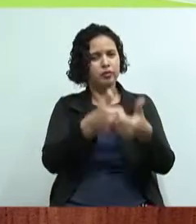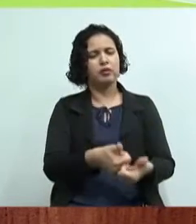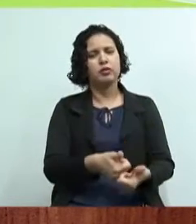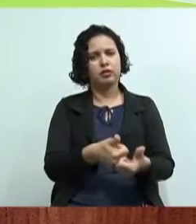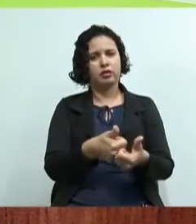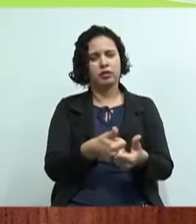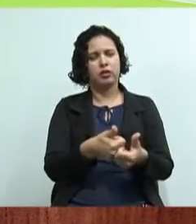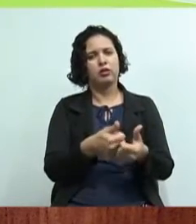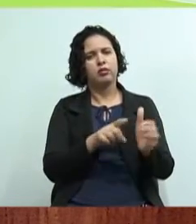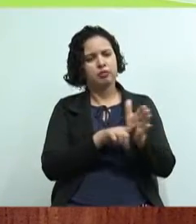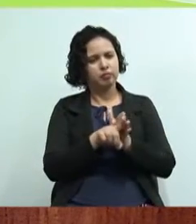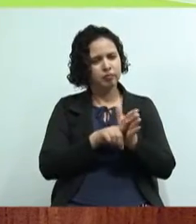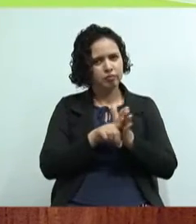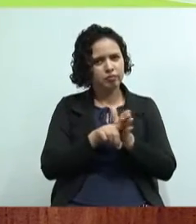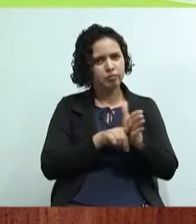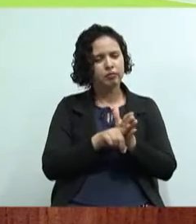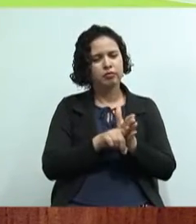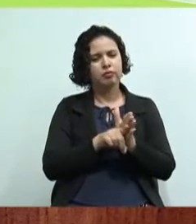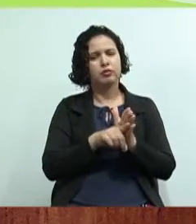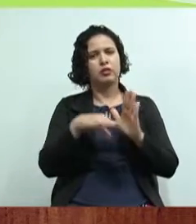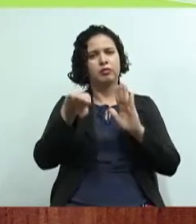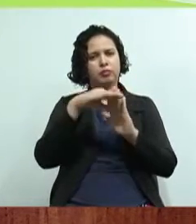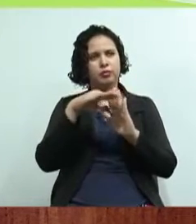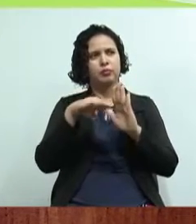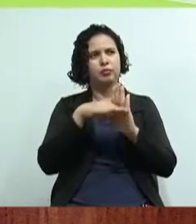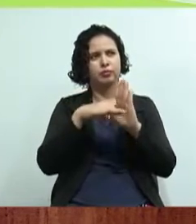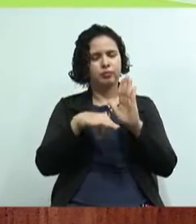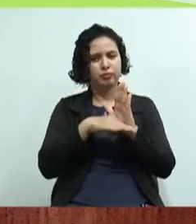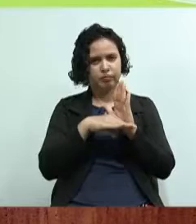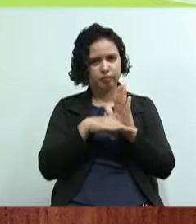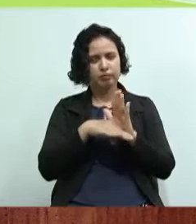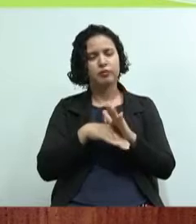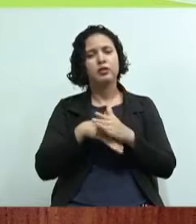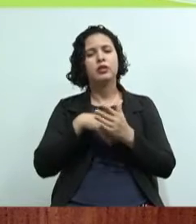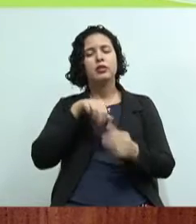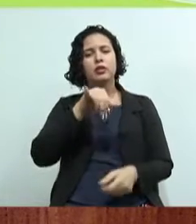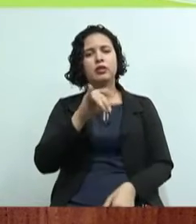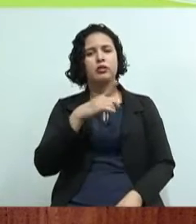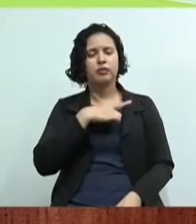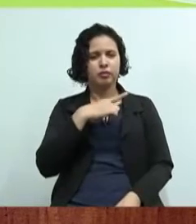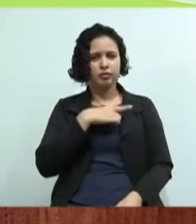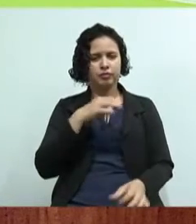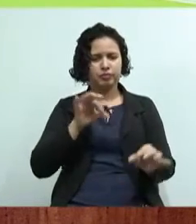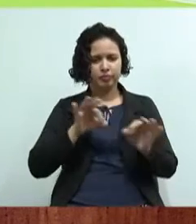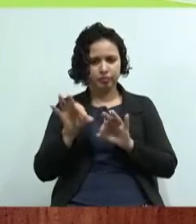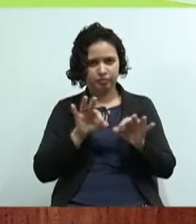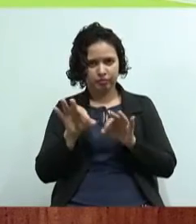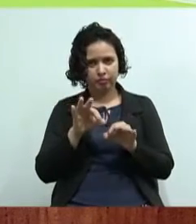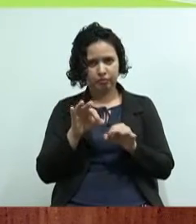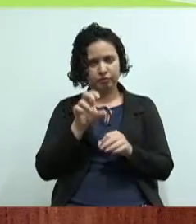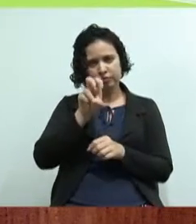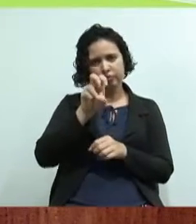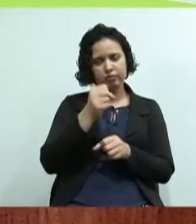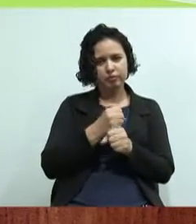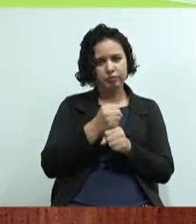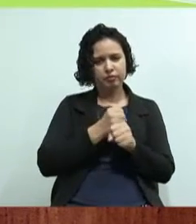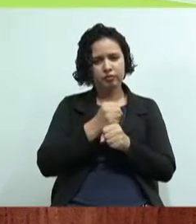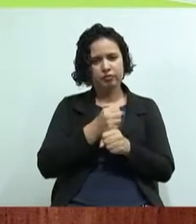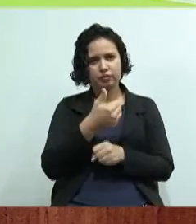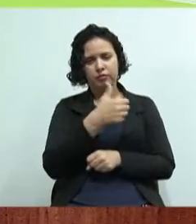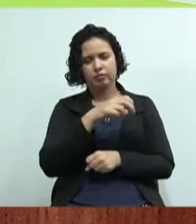e reavaliado a cada passo da sua execução. Então, se eu tenho um planejamento de 5 ou de 10 anos,